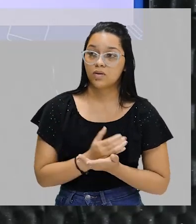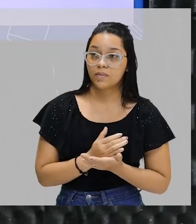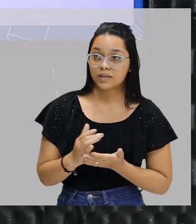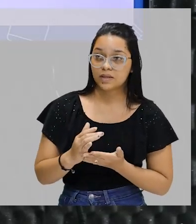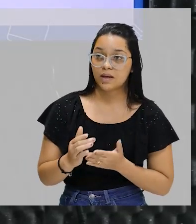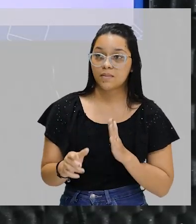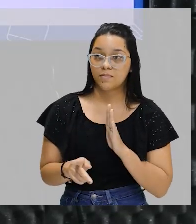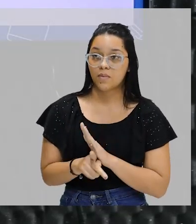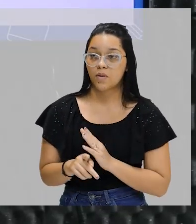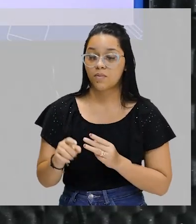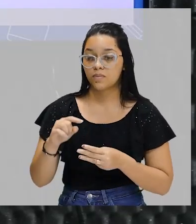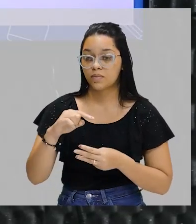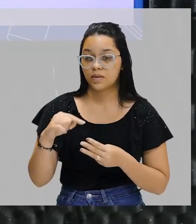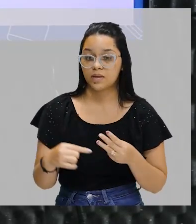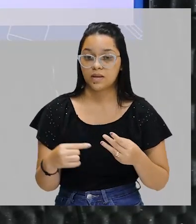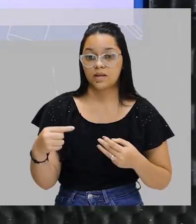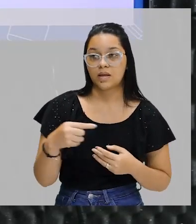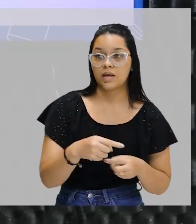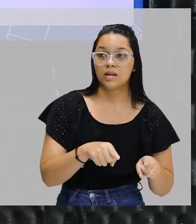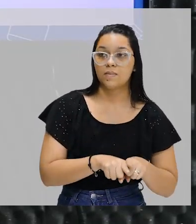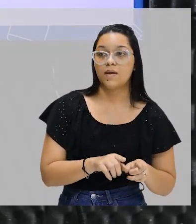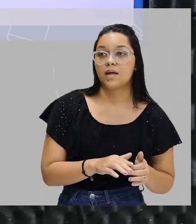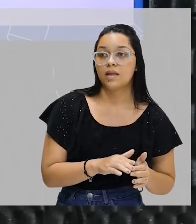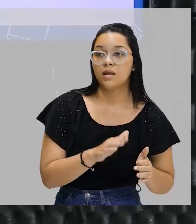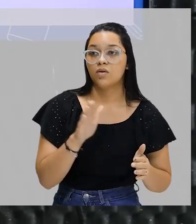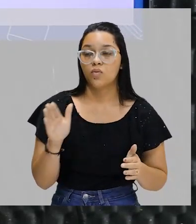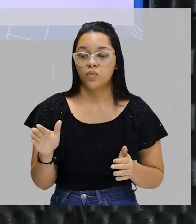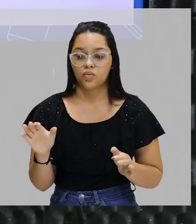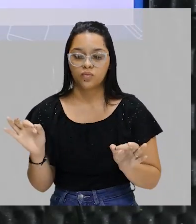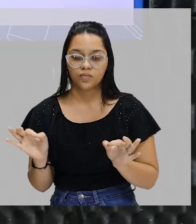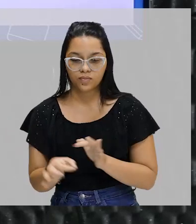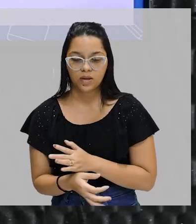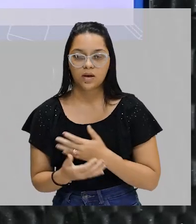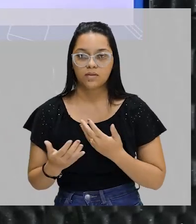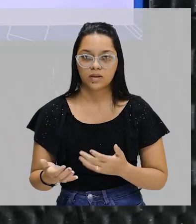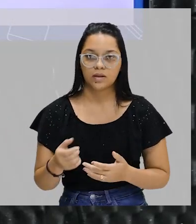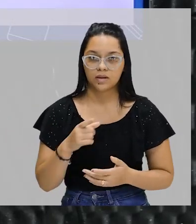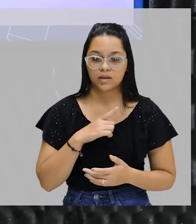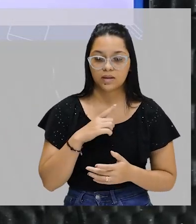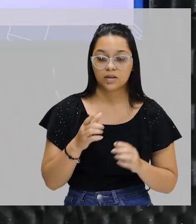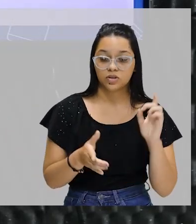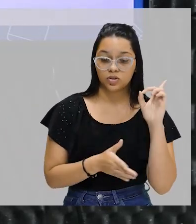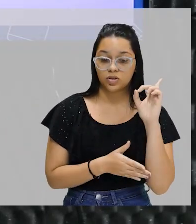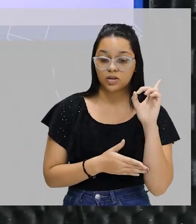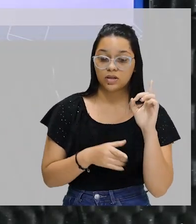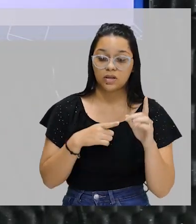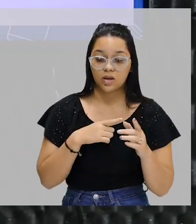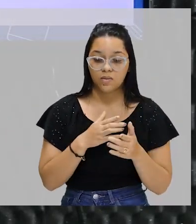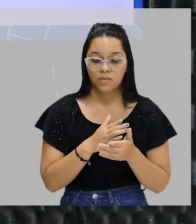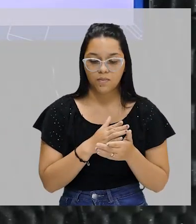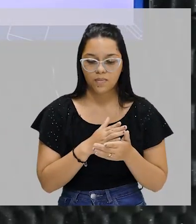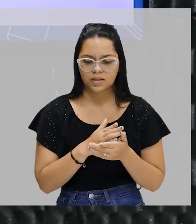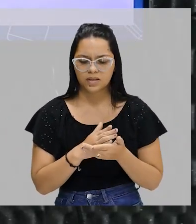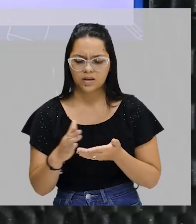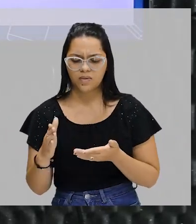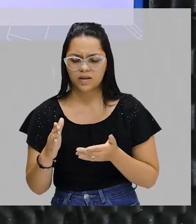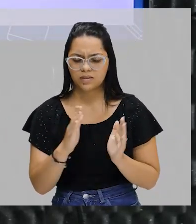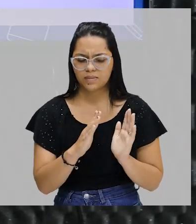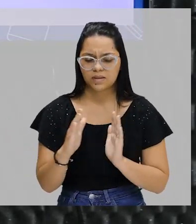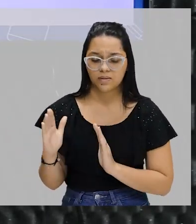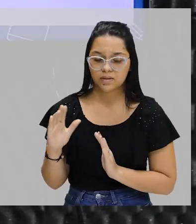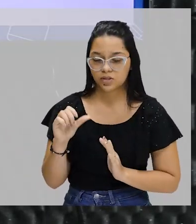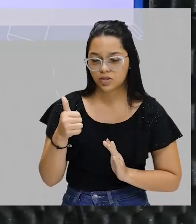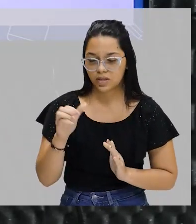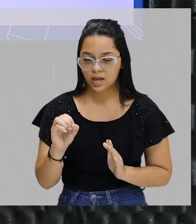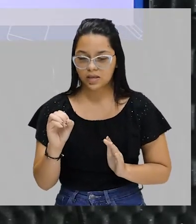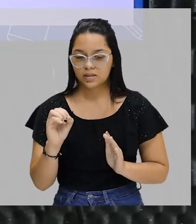partir dessa extremidade e até o final da extremidade direita, eu vou ter uma sequência de 10 carbonos,